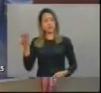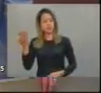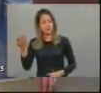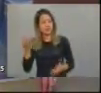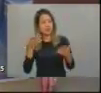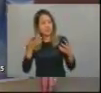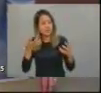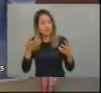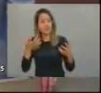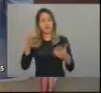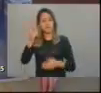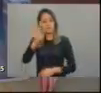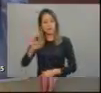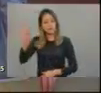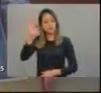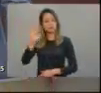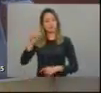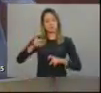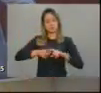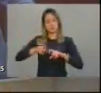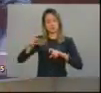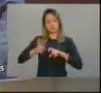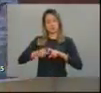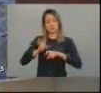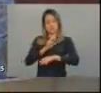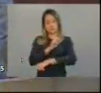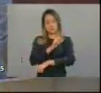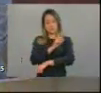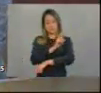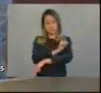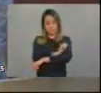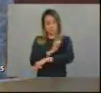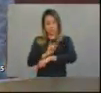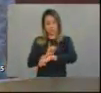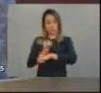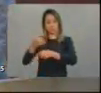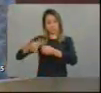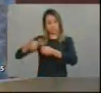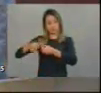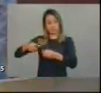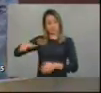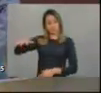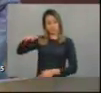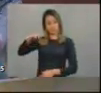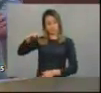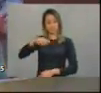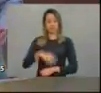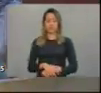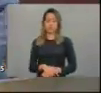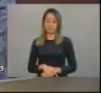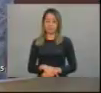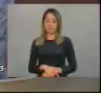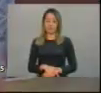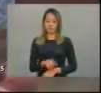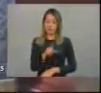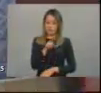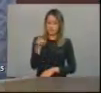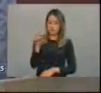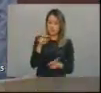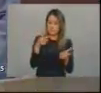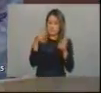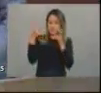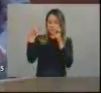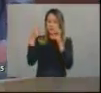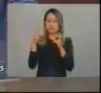implantação da faculdade de medicina no Município de Iguatu e quem pode acompanhar pela internet ou